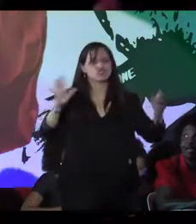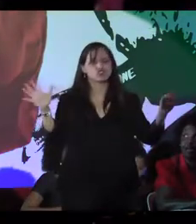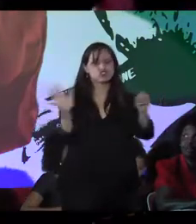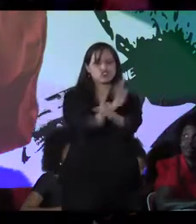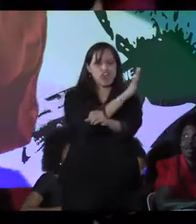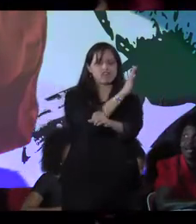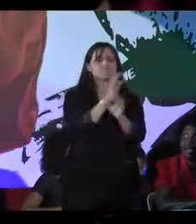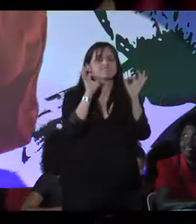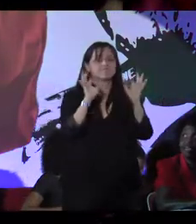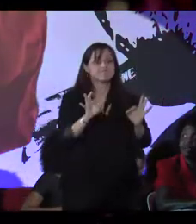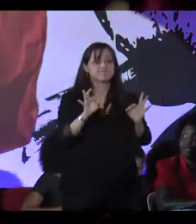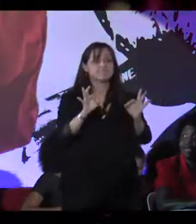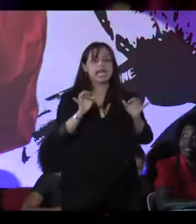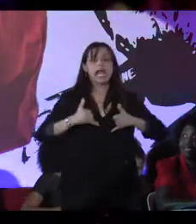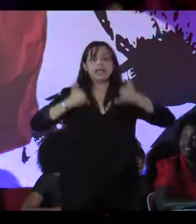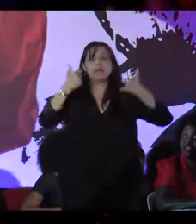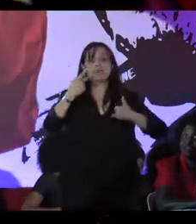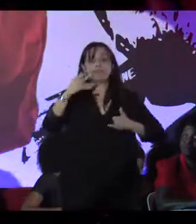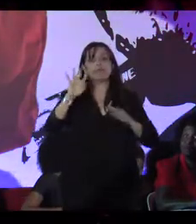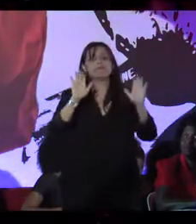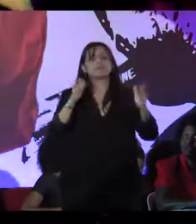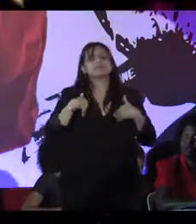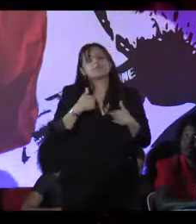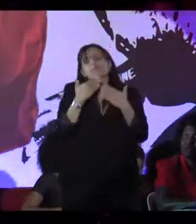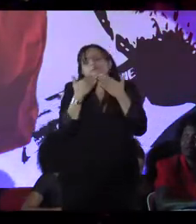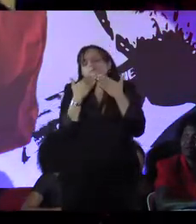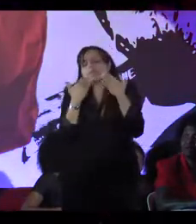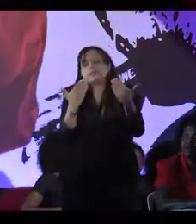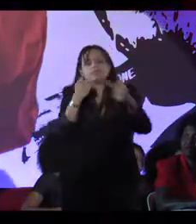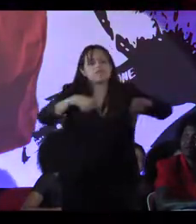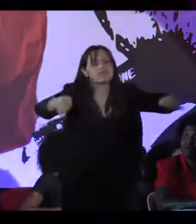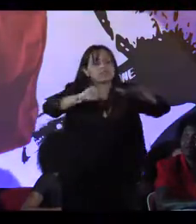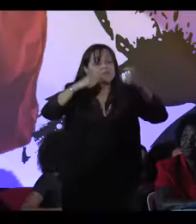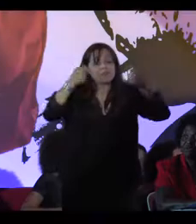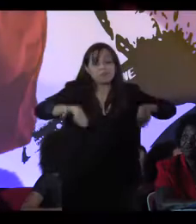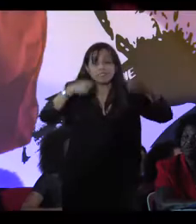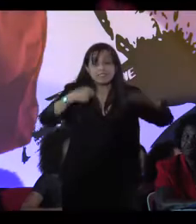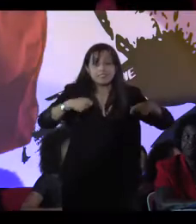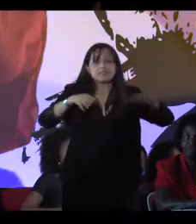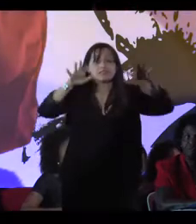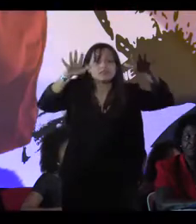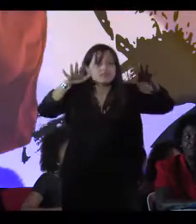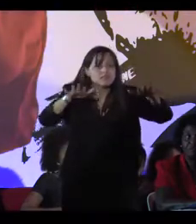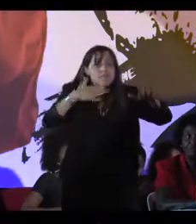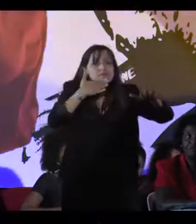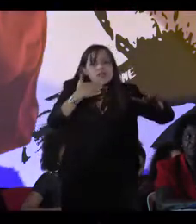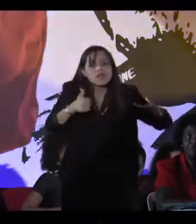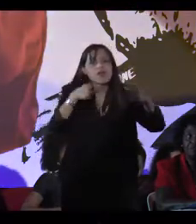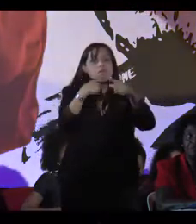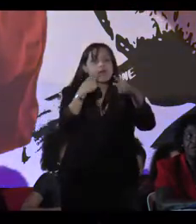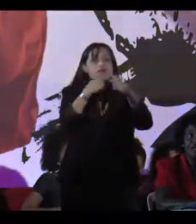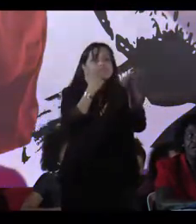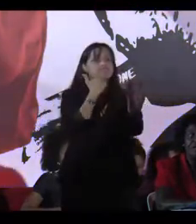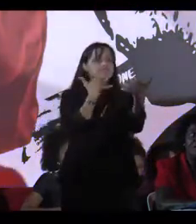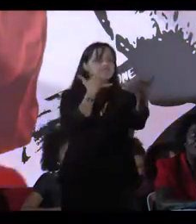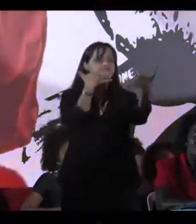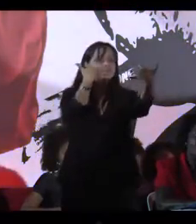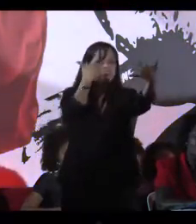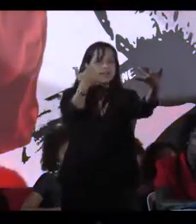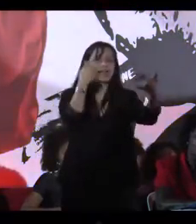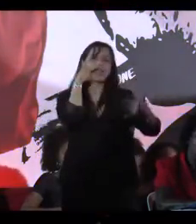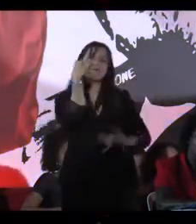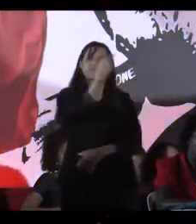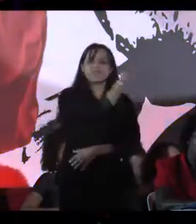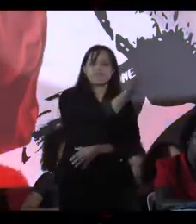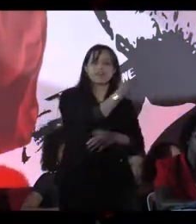aniversário do PT, mas eu preciso que a turma aqui da frente se acomode de forma melhor, porque tem muita gente lá atrás que quer ver